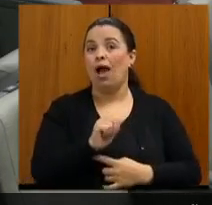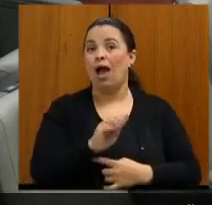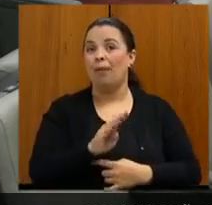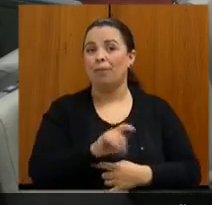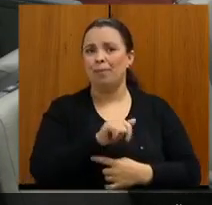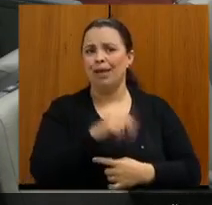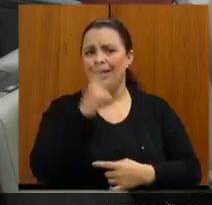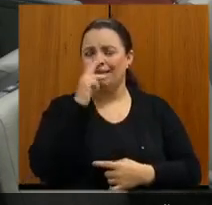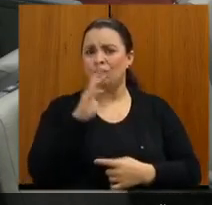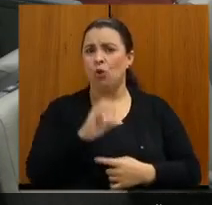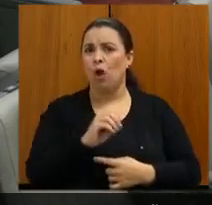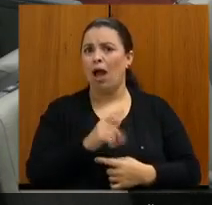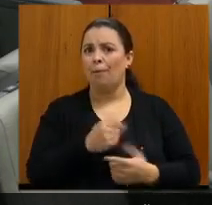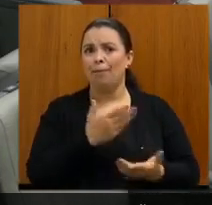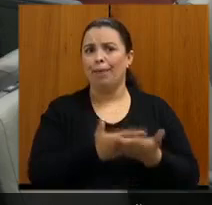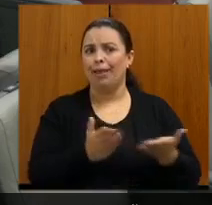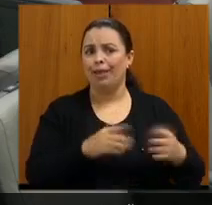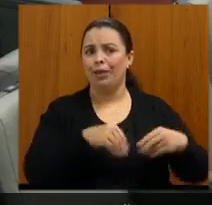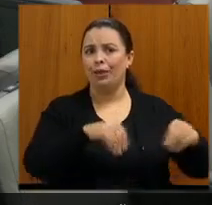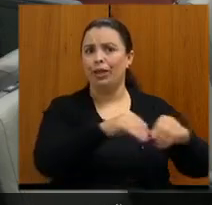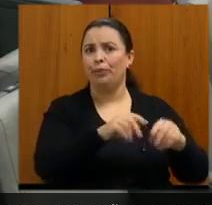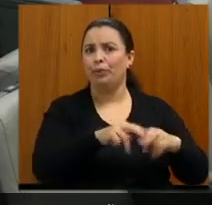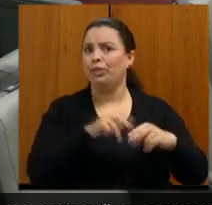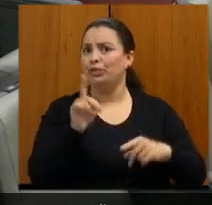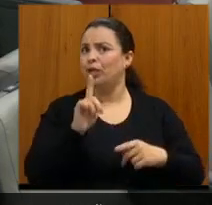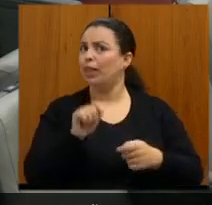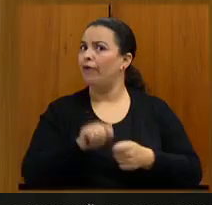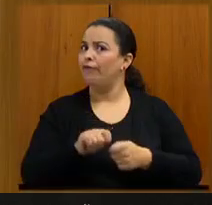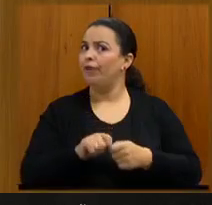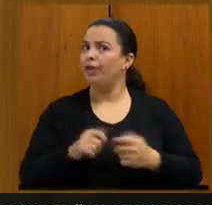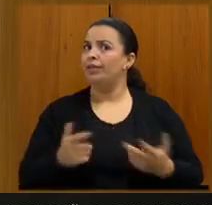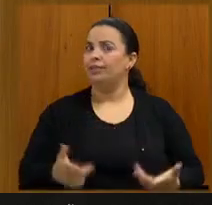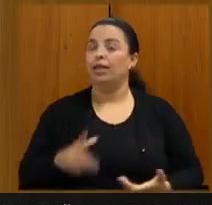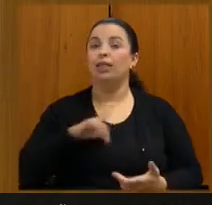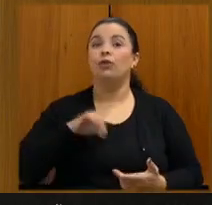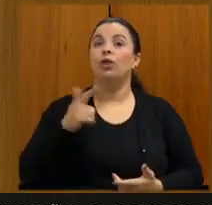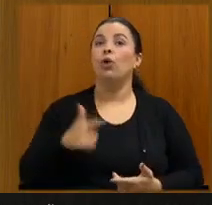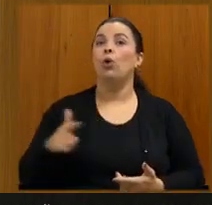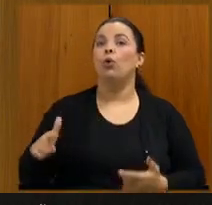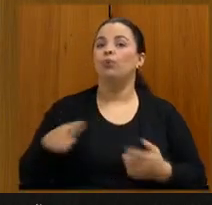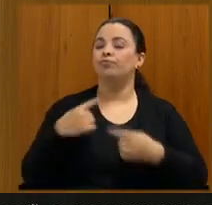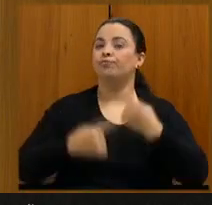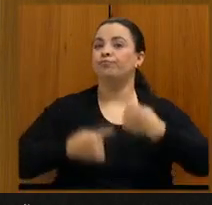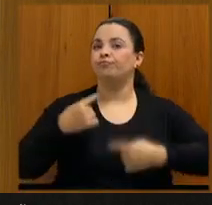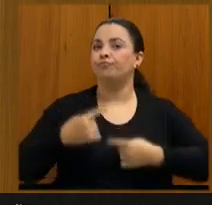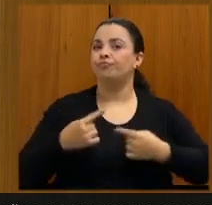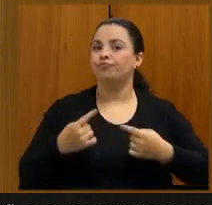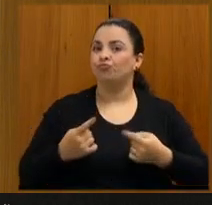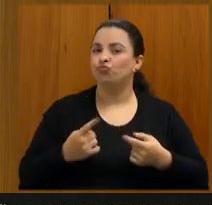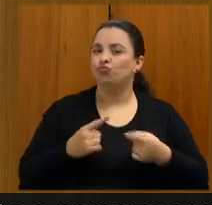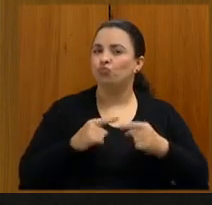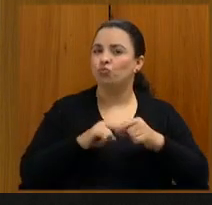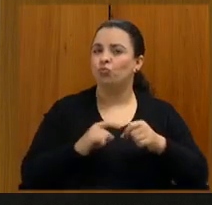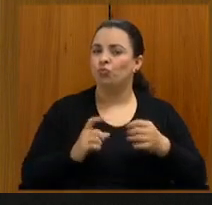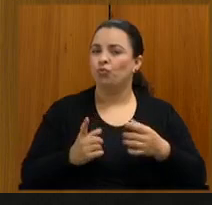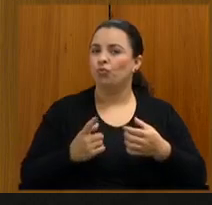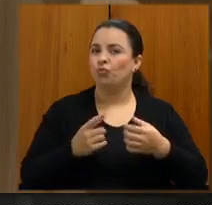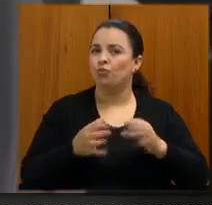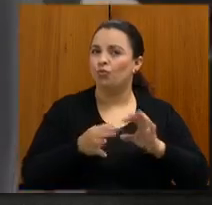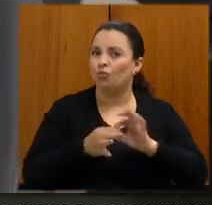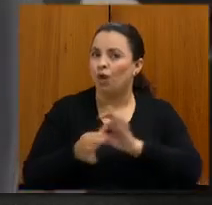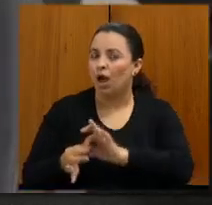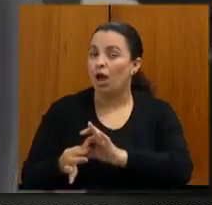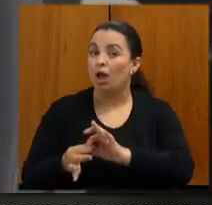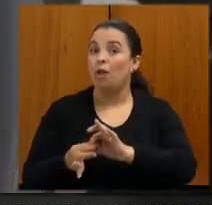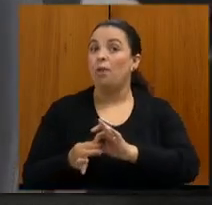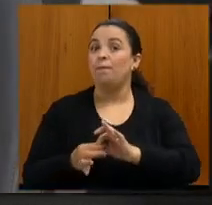porque também não fez então se tem outras políticas atreladas à ao fim do conflito que